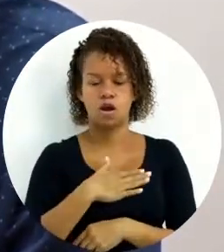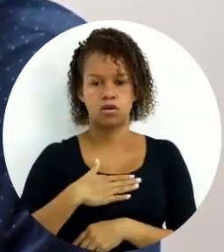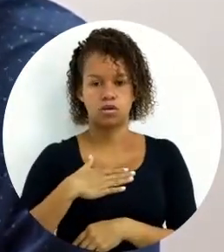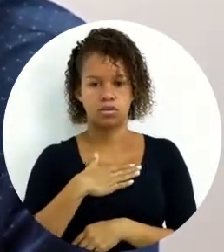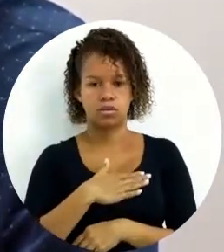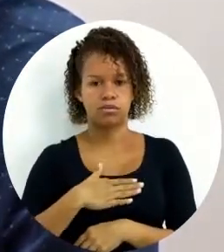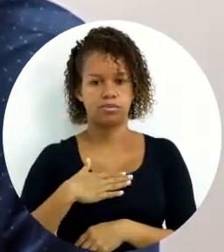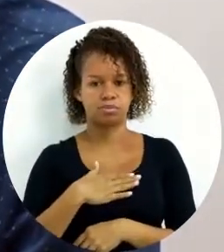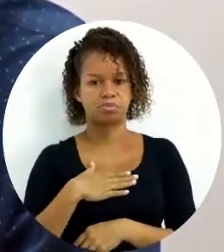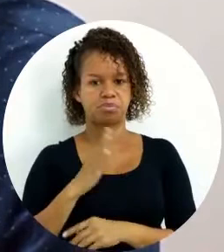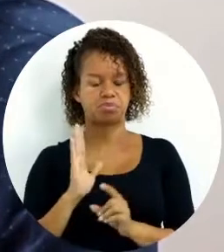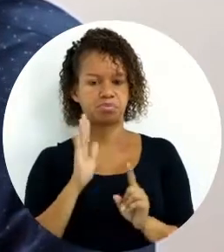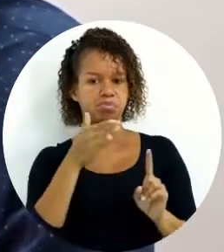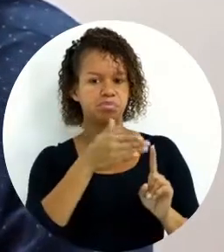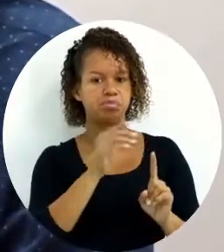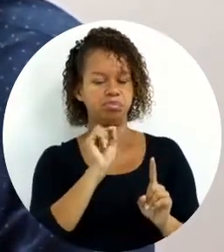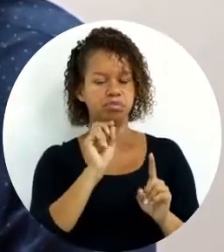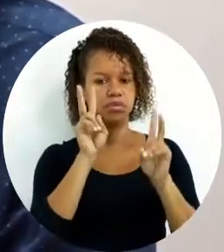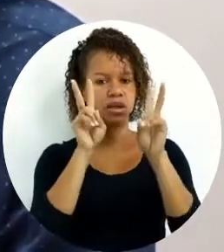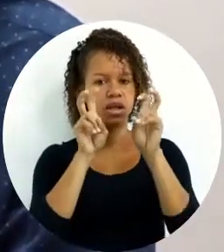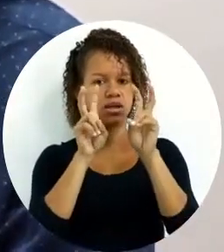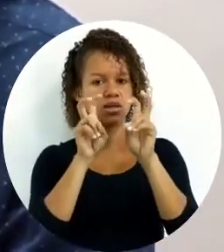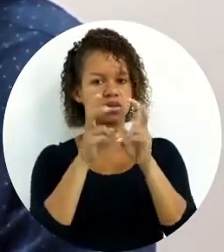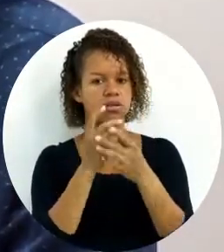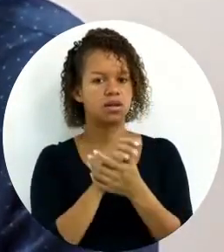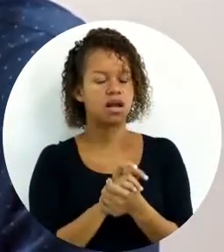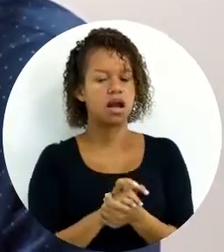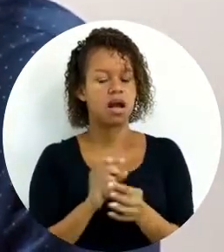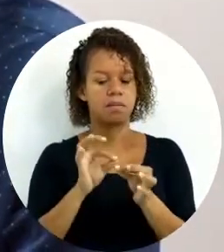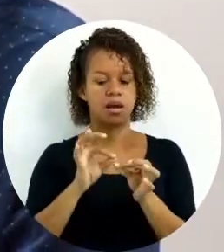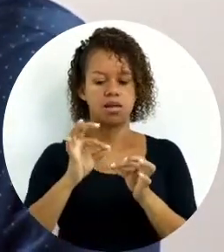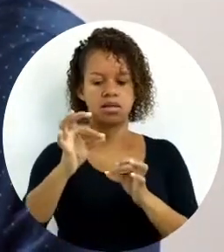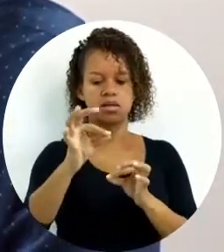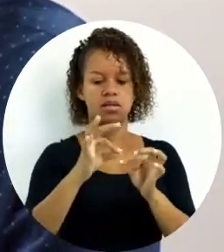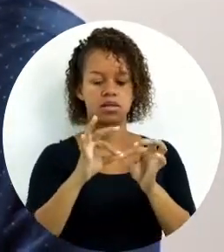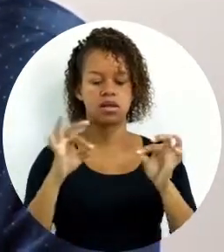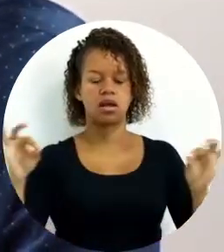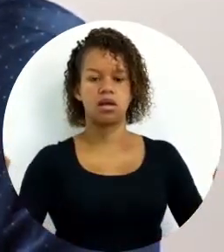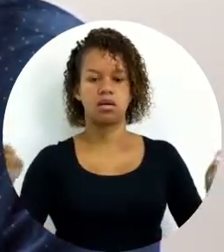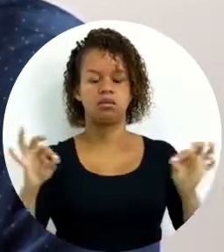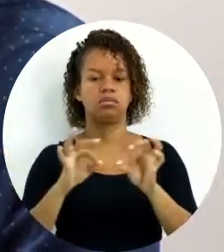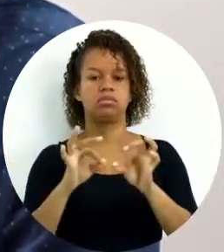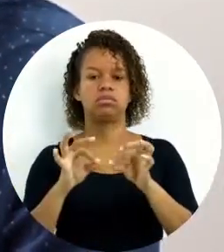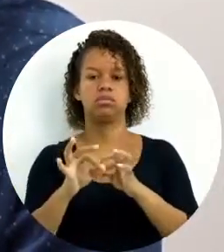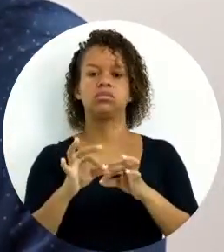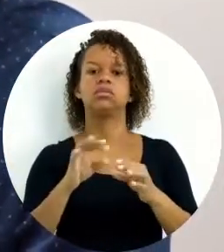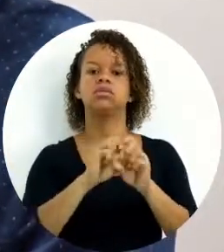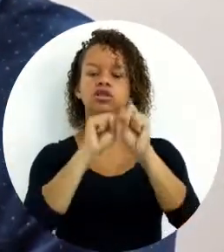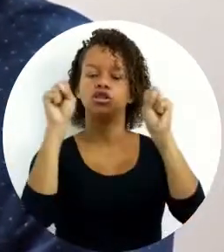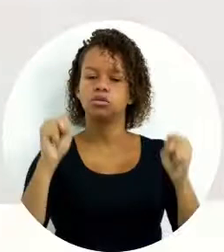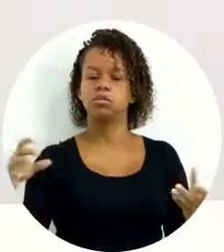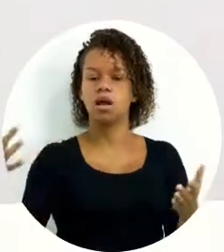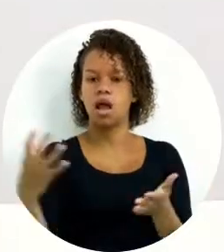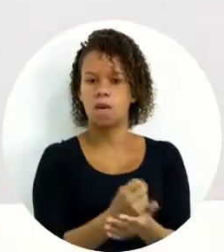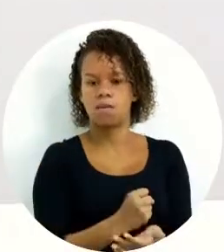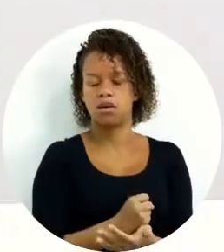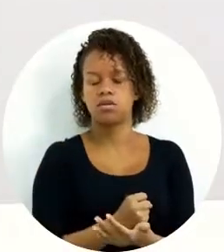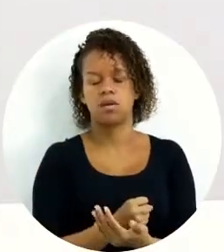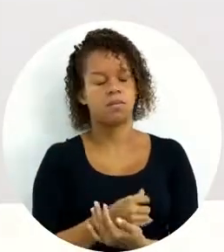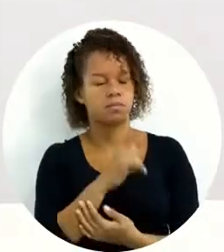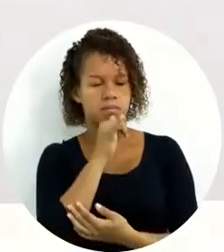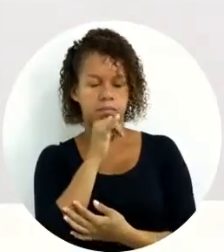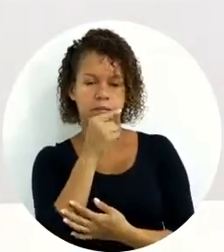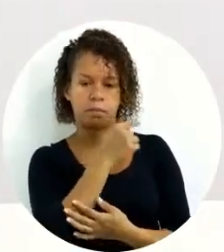de enfatizar, é um assunto referente à medição de um sistema de recuperação de informação. Conforme é destacado